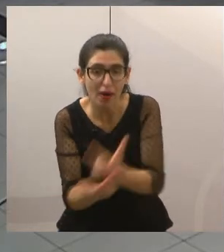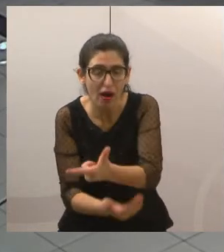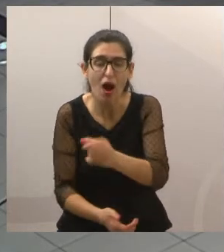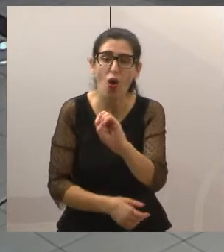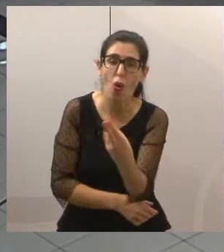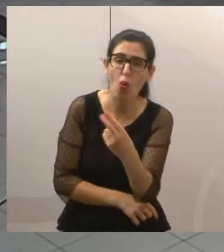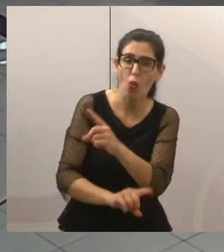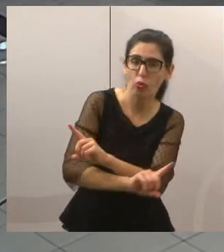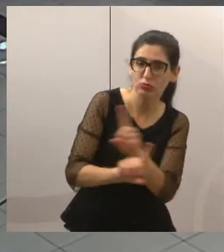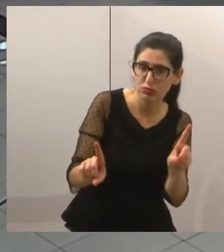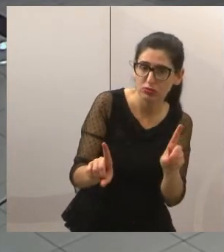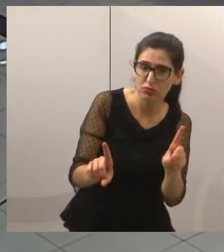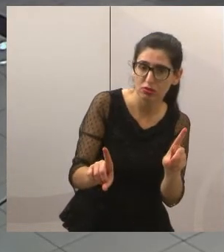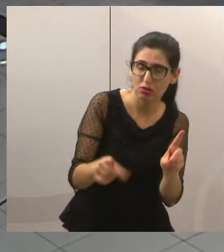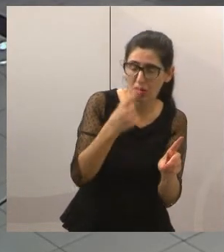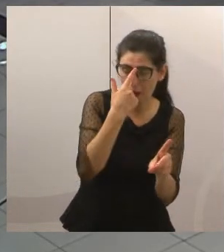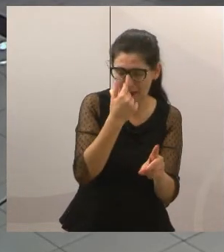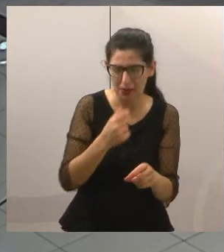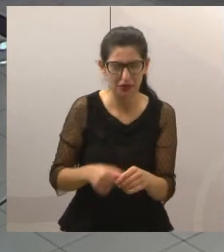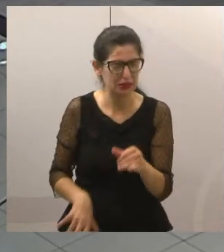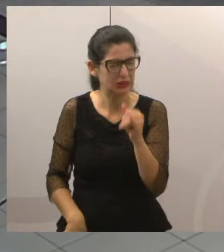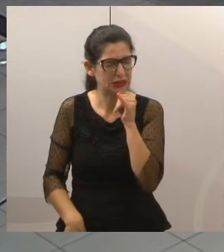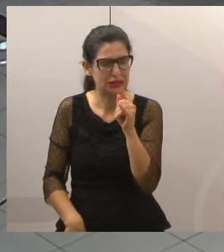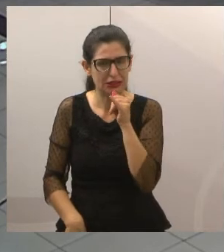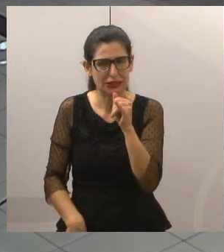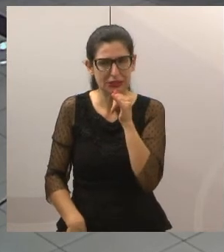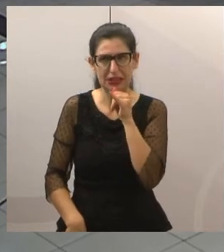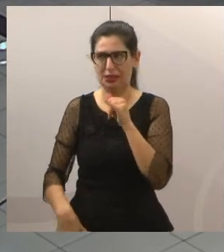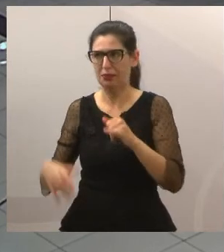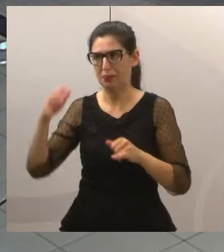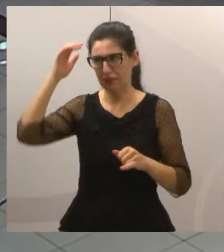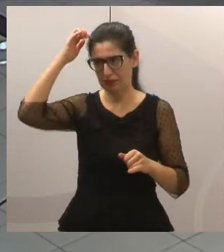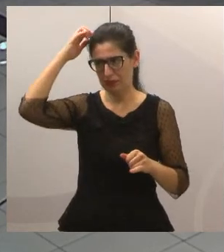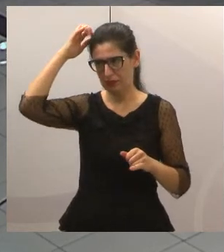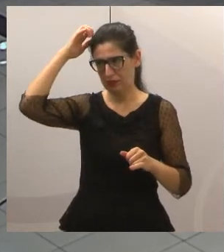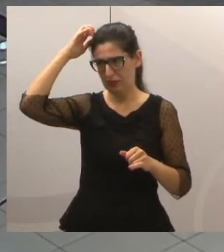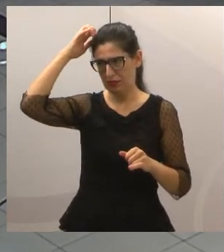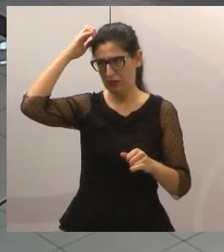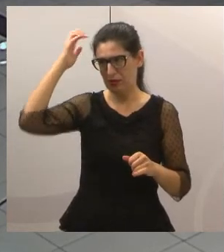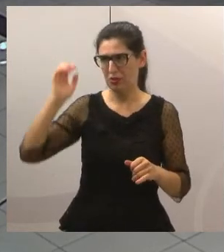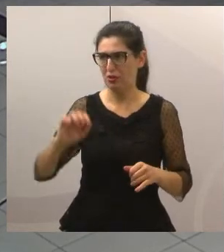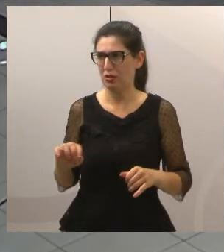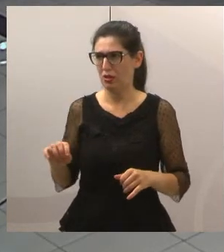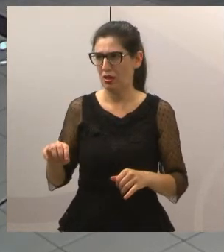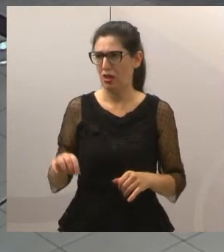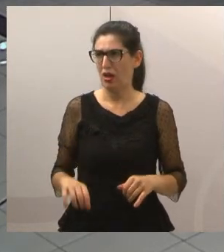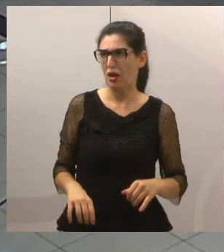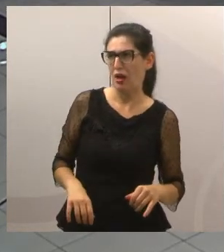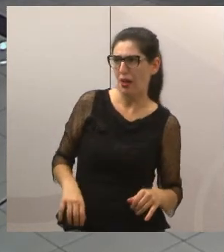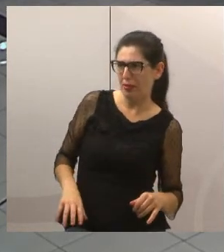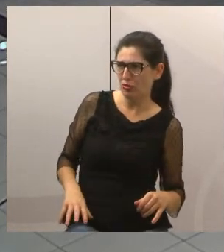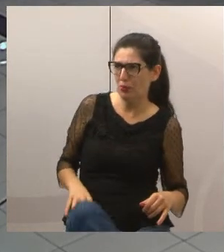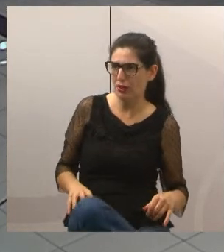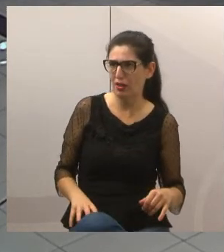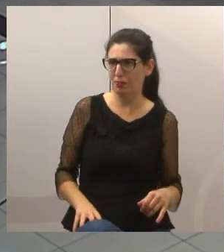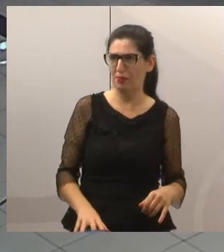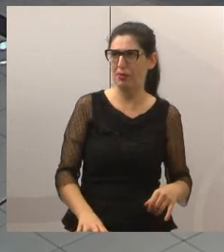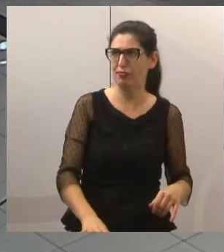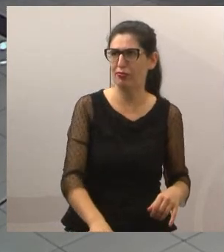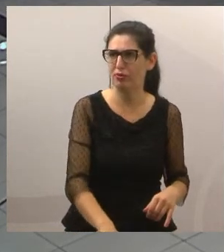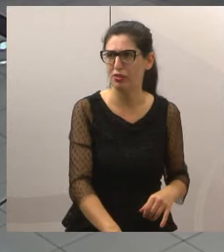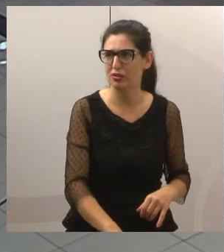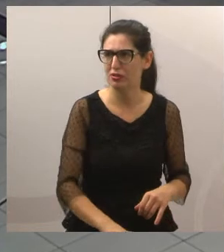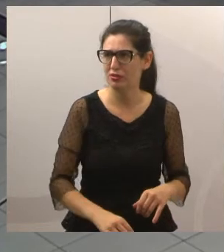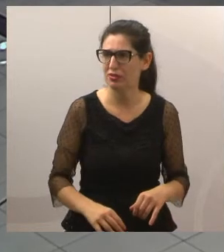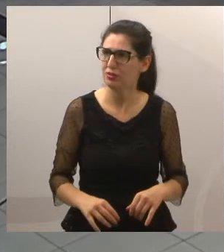No caso das entidades especiais mesmo, que teve um trabalho muito árduo por conta que as entidades teve que atender uma legislação